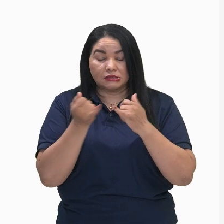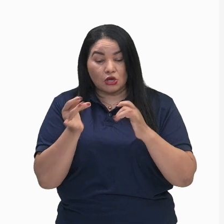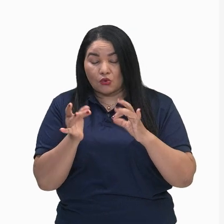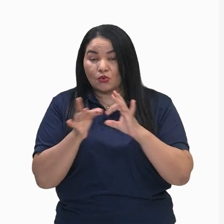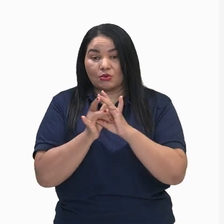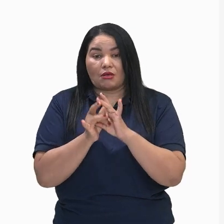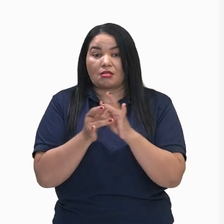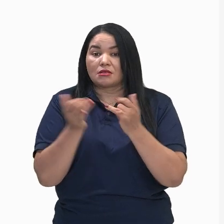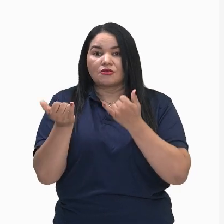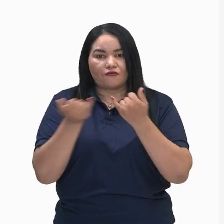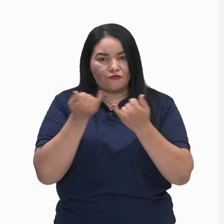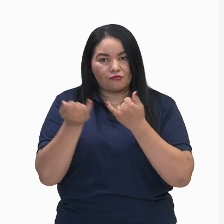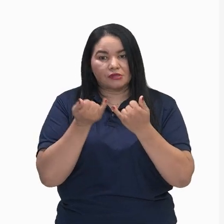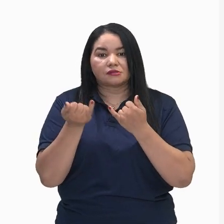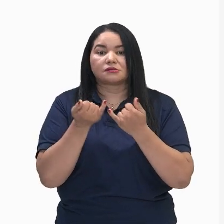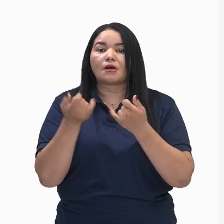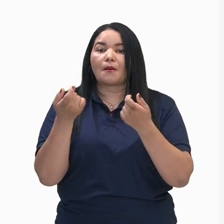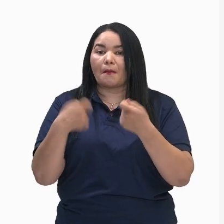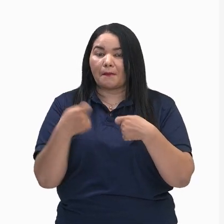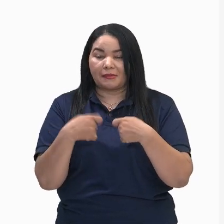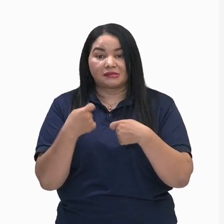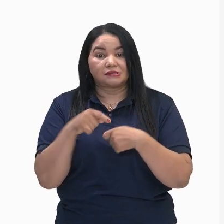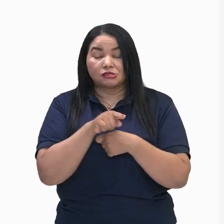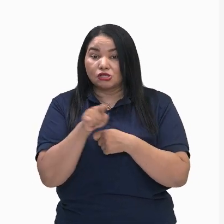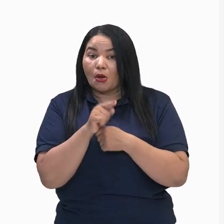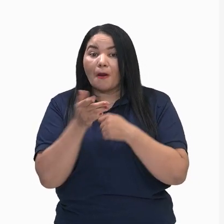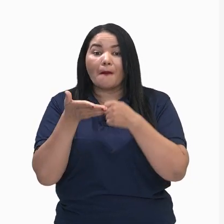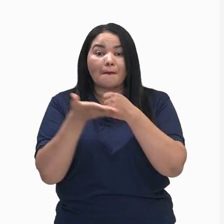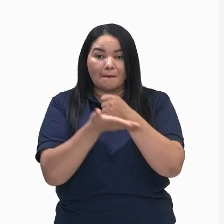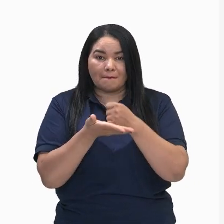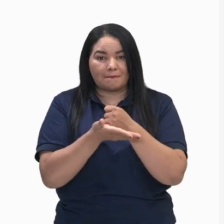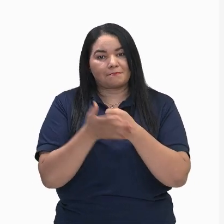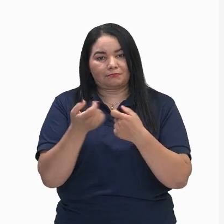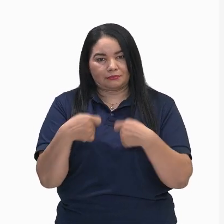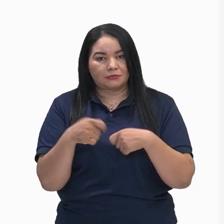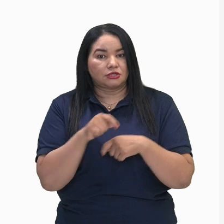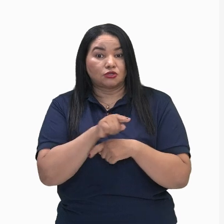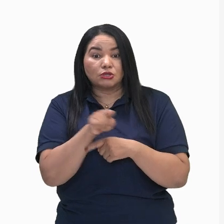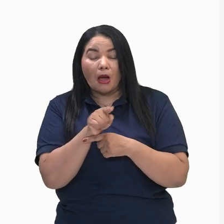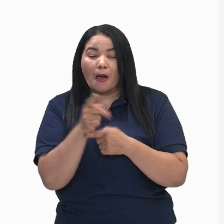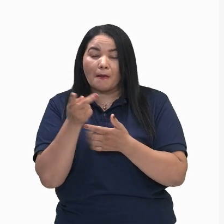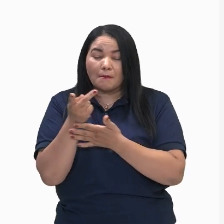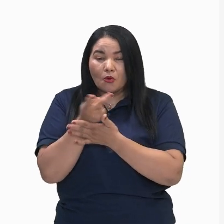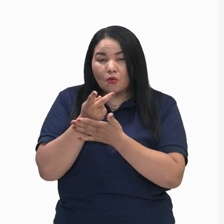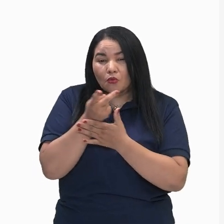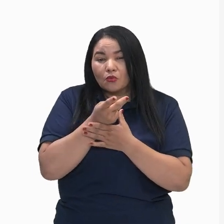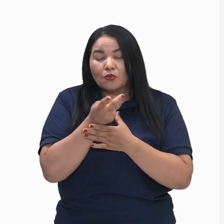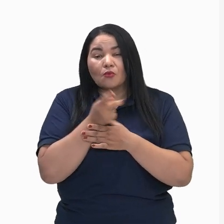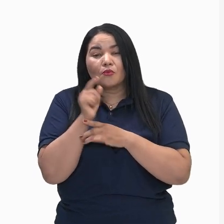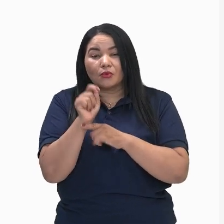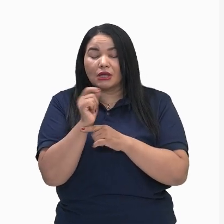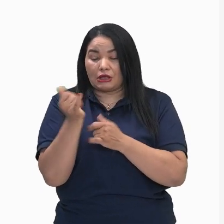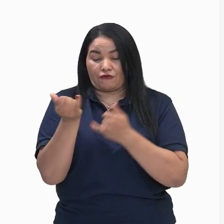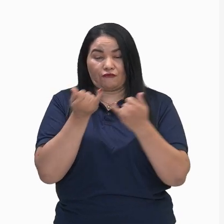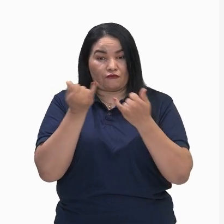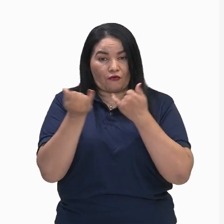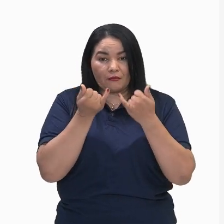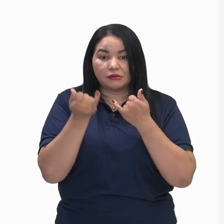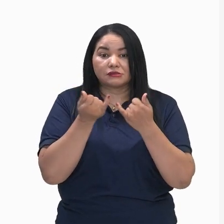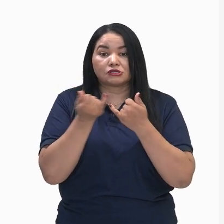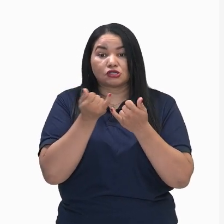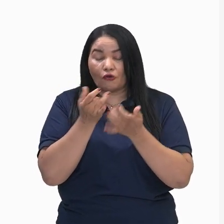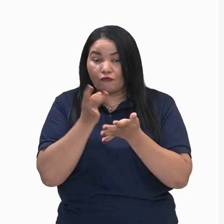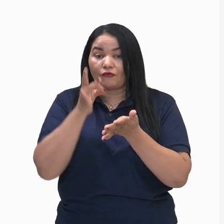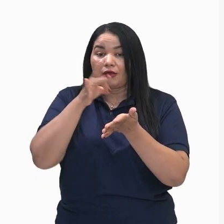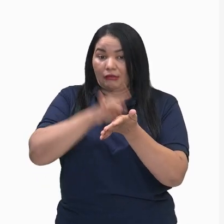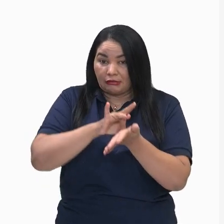dados, né? Então, para eu fundamentar um texto, eu vou procurar dados que já foram estudados